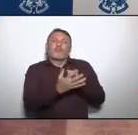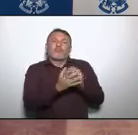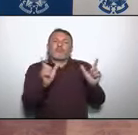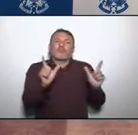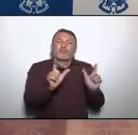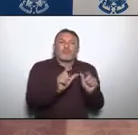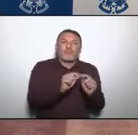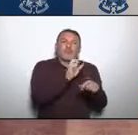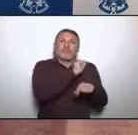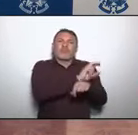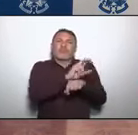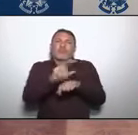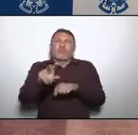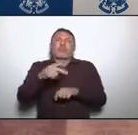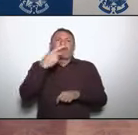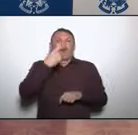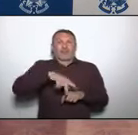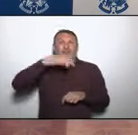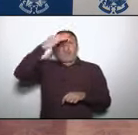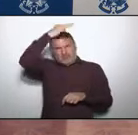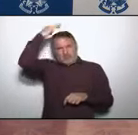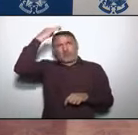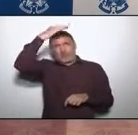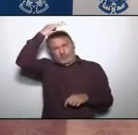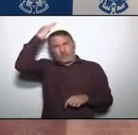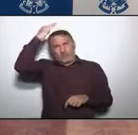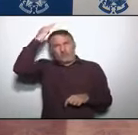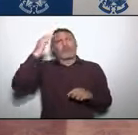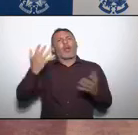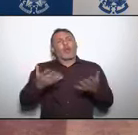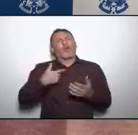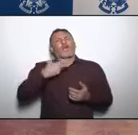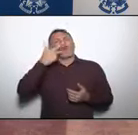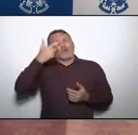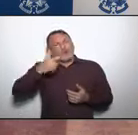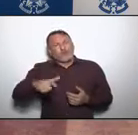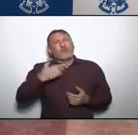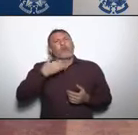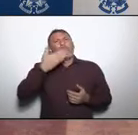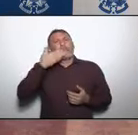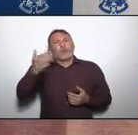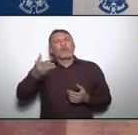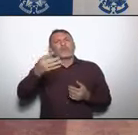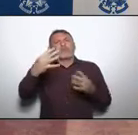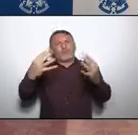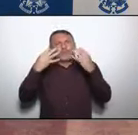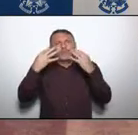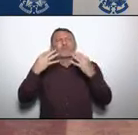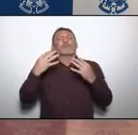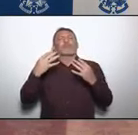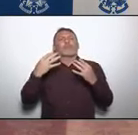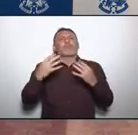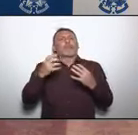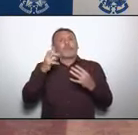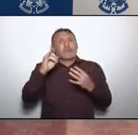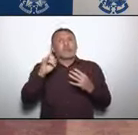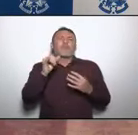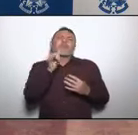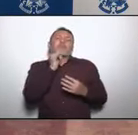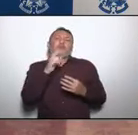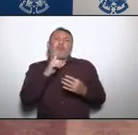da virose aqui no estado do Espírito Santo. Então, eu quero voltar a pedir sempre às pessoas, né, assim, a hora que a gente tiver um protocolo que